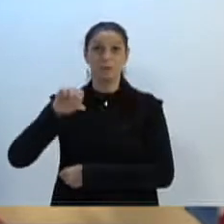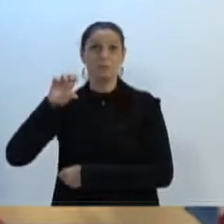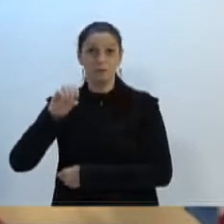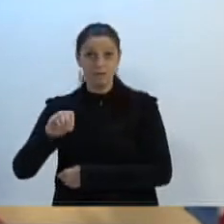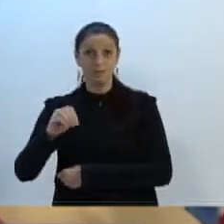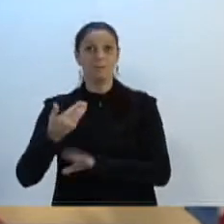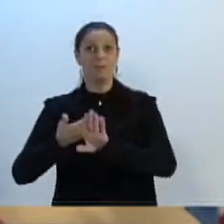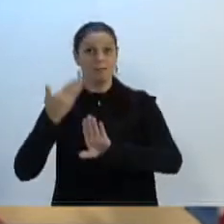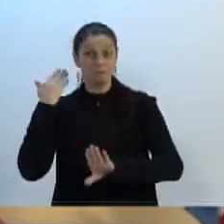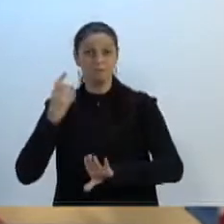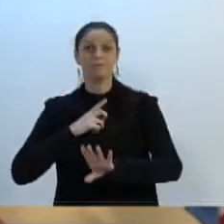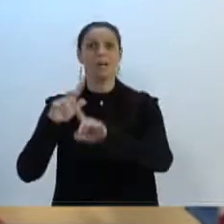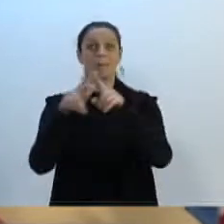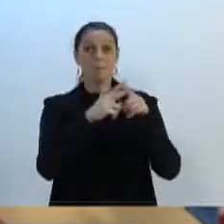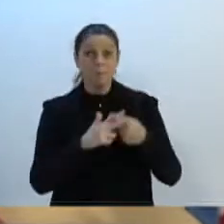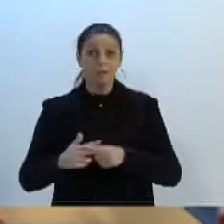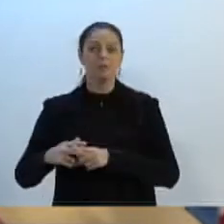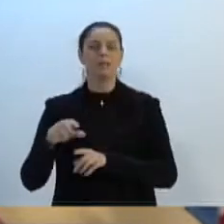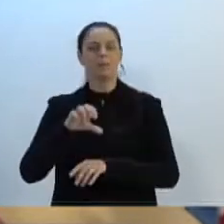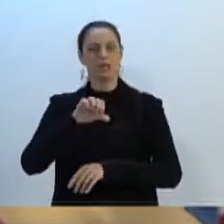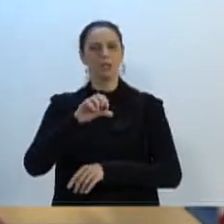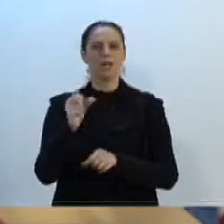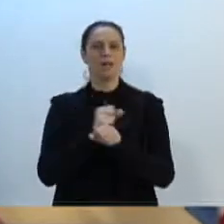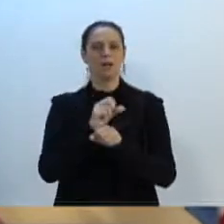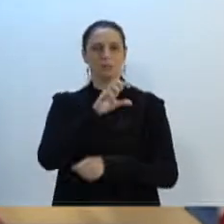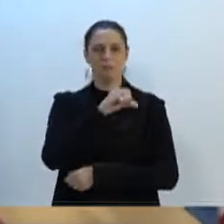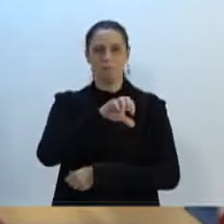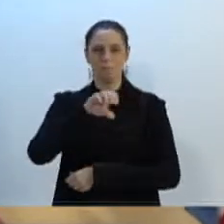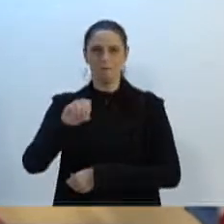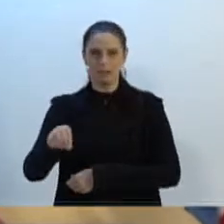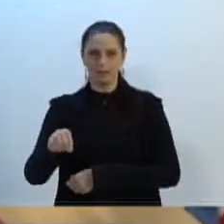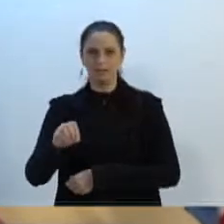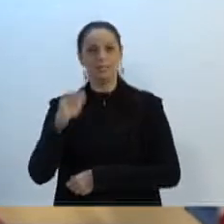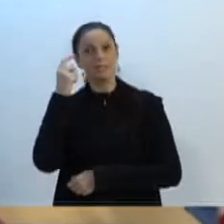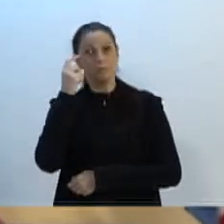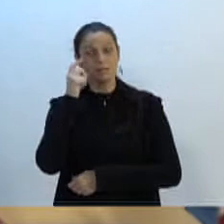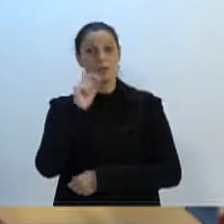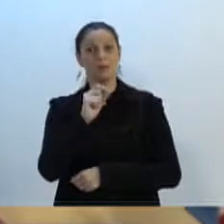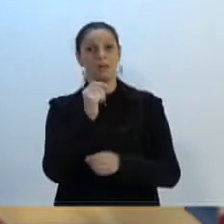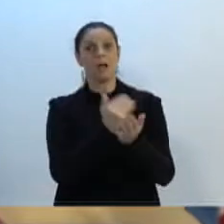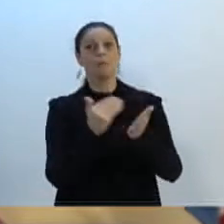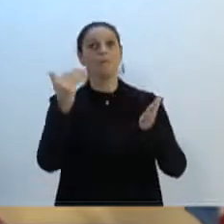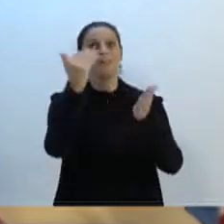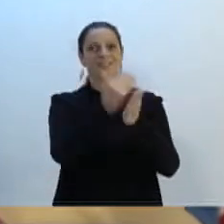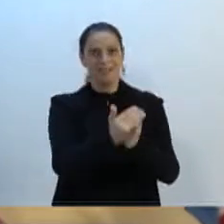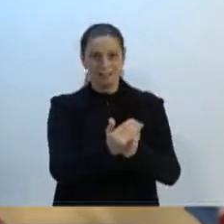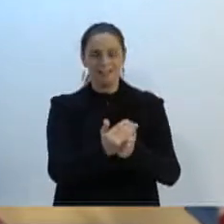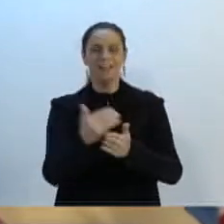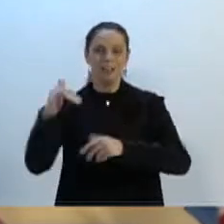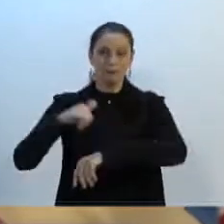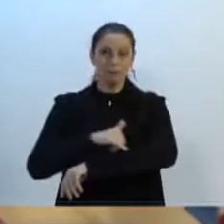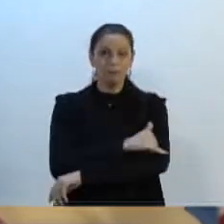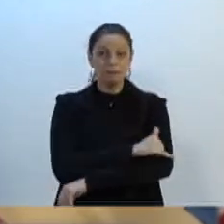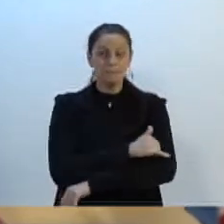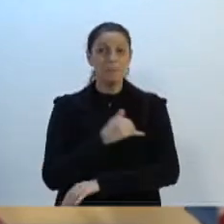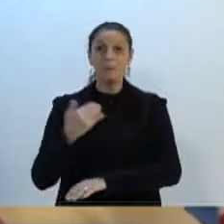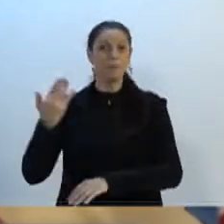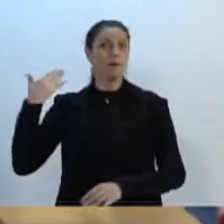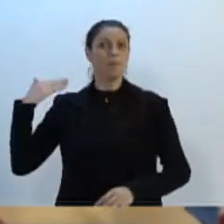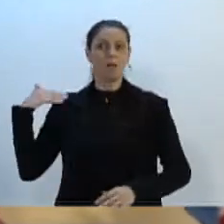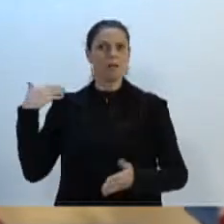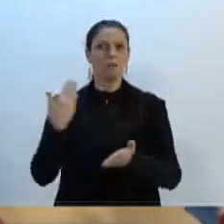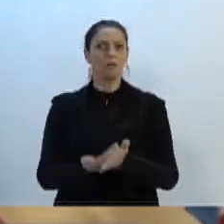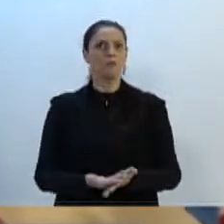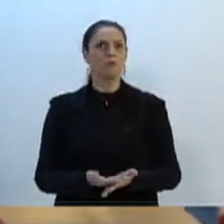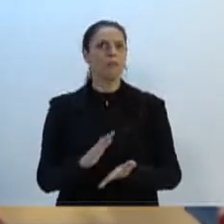existiu a manutenção, lá em 90, aqui da ampliação, nós não temos mais nenhum tipo de manutenção do nosso